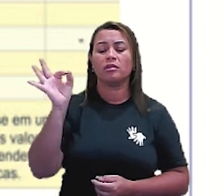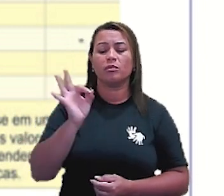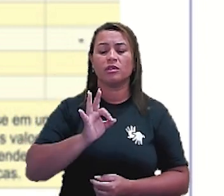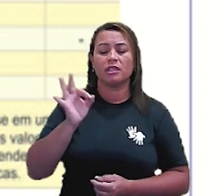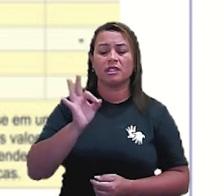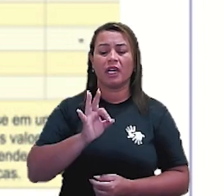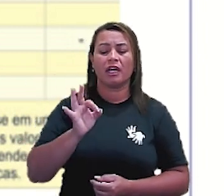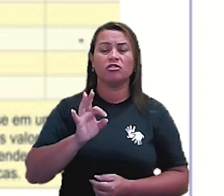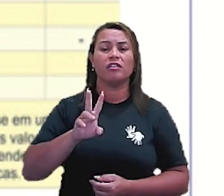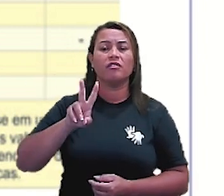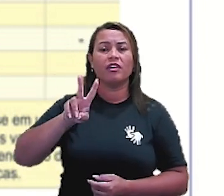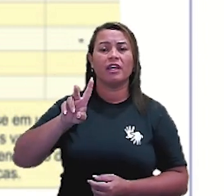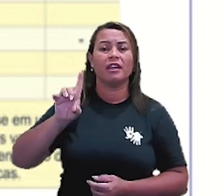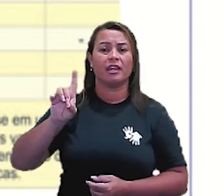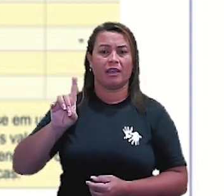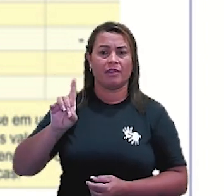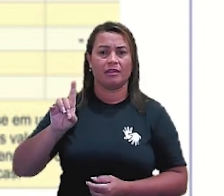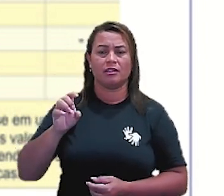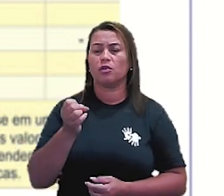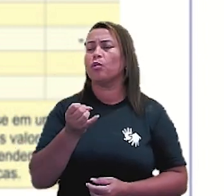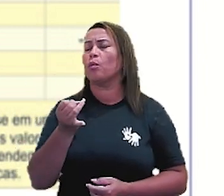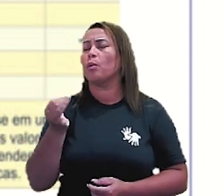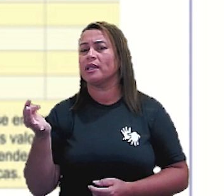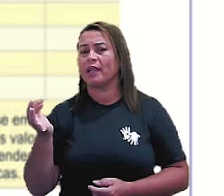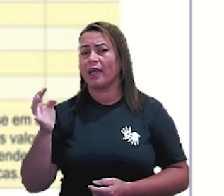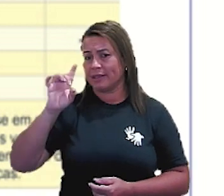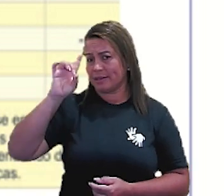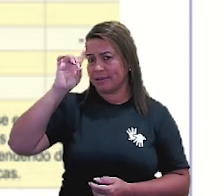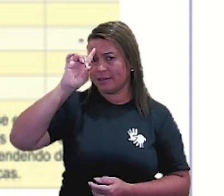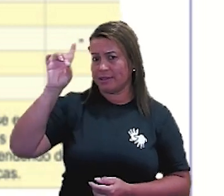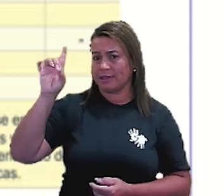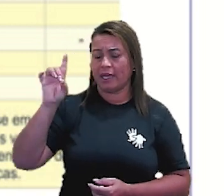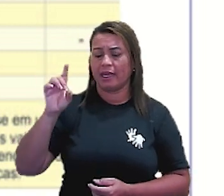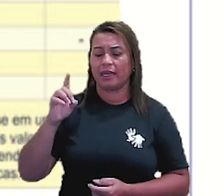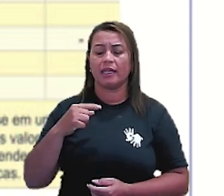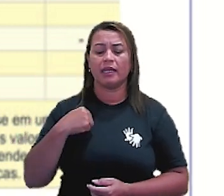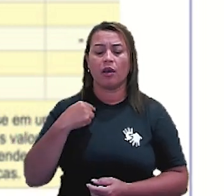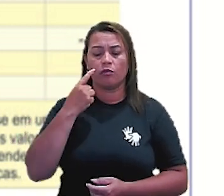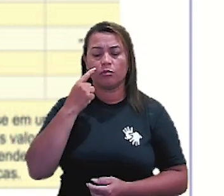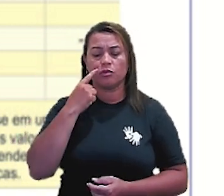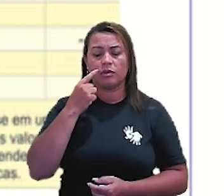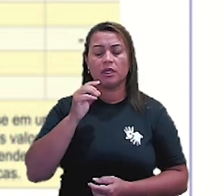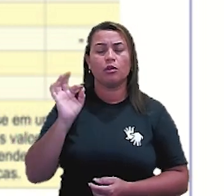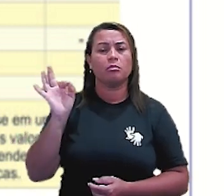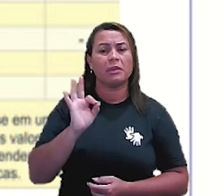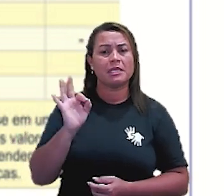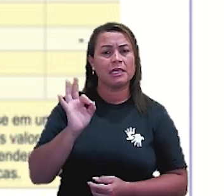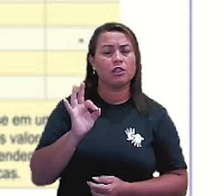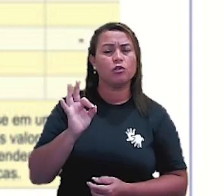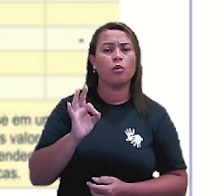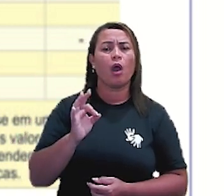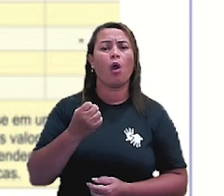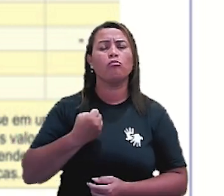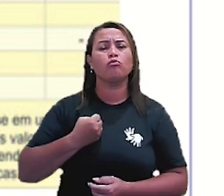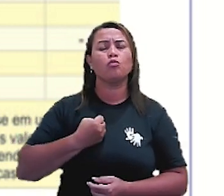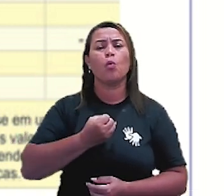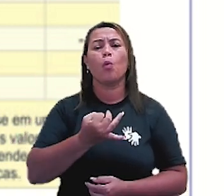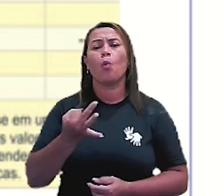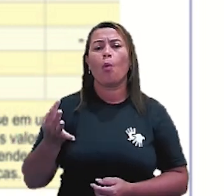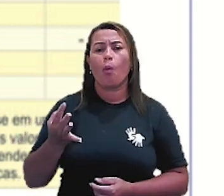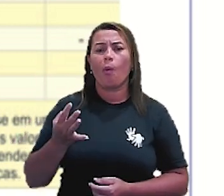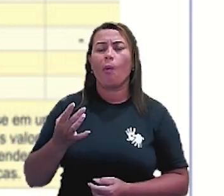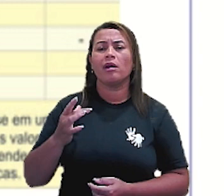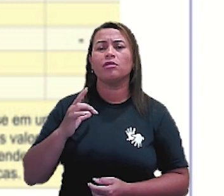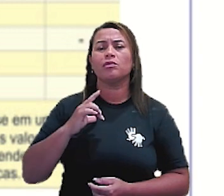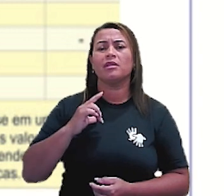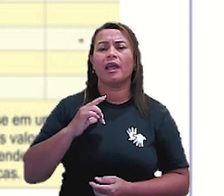seria o percentual de valores diários. Né? O que seria isso? É o número em percentual, né, que indica o quanto o produto em questão